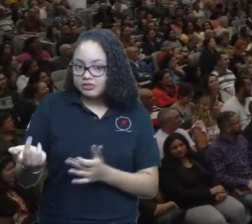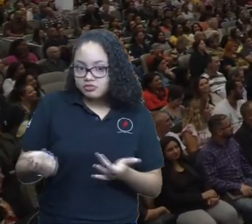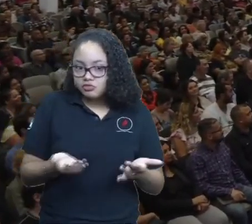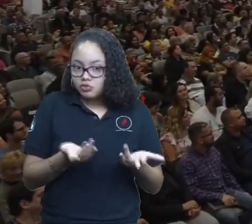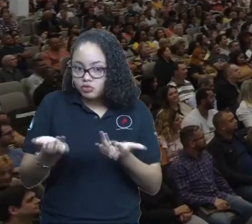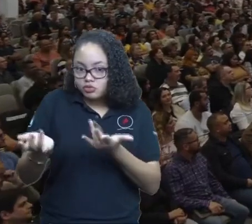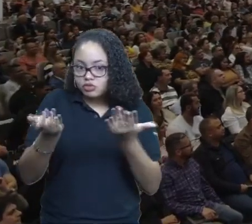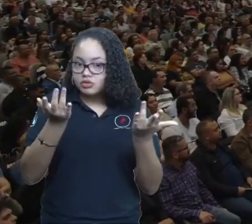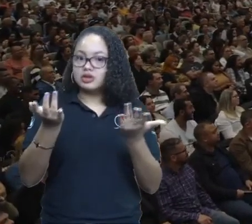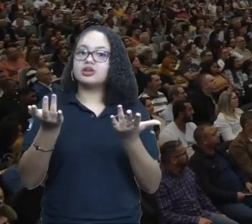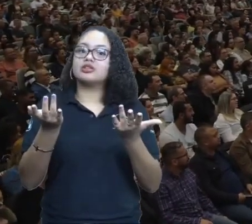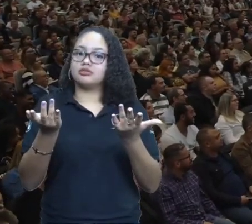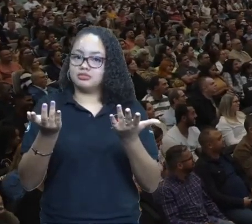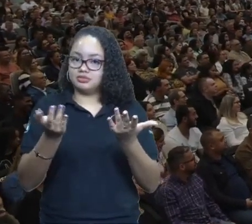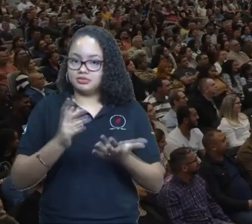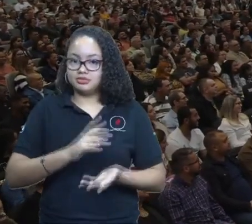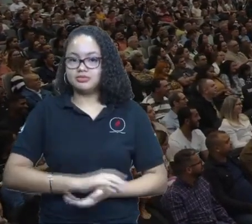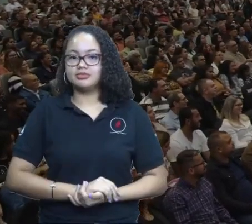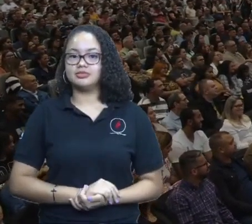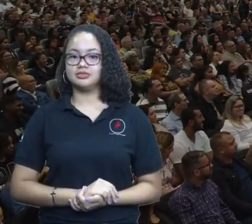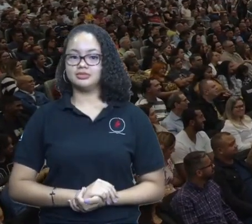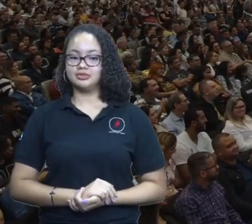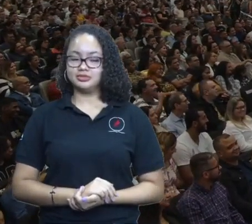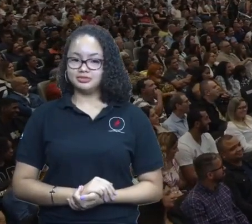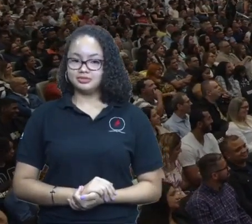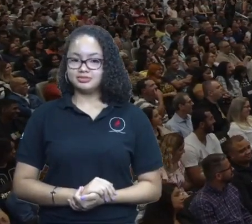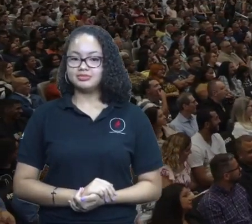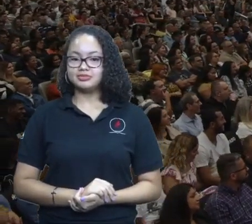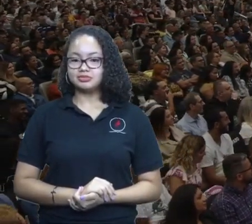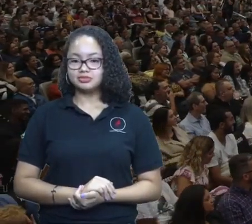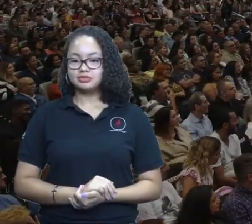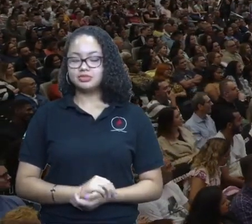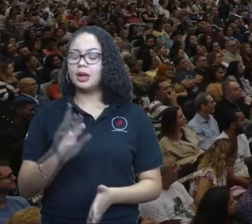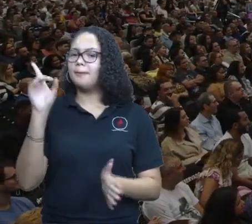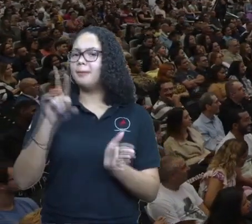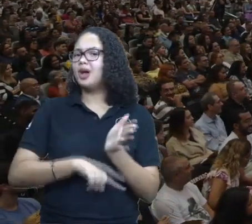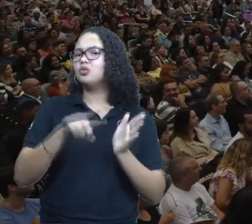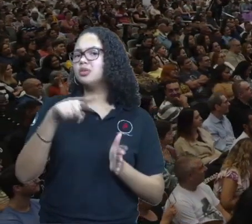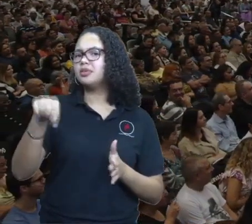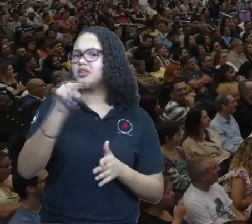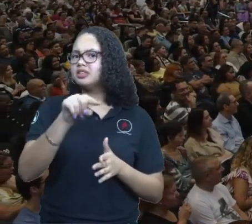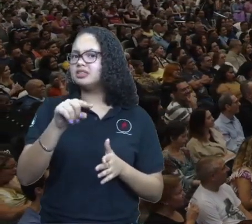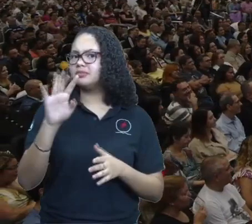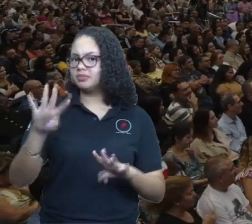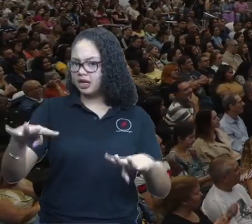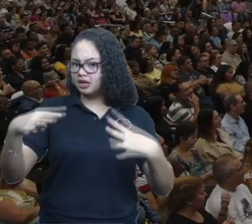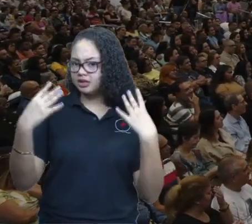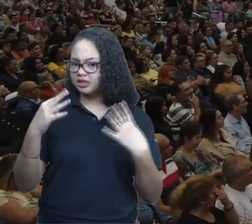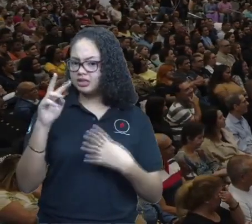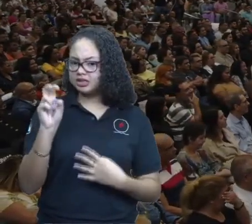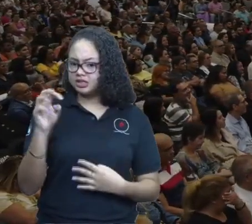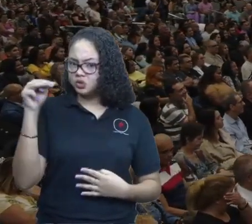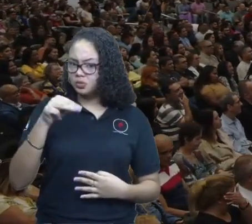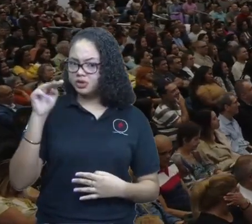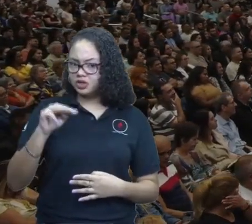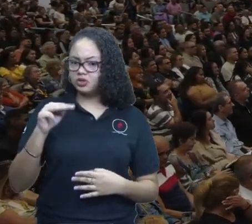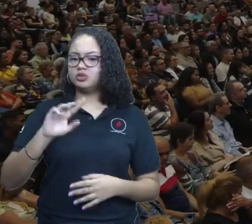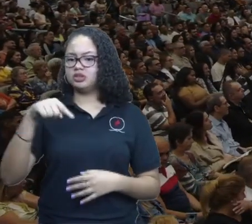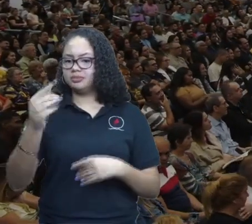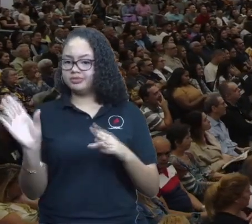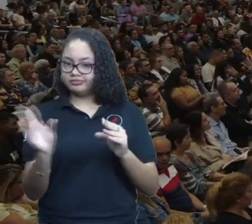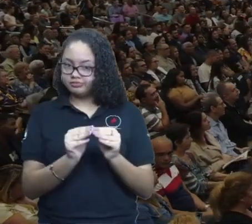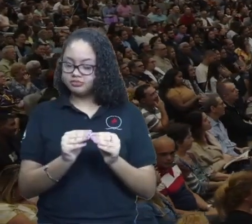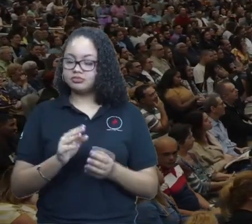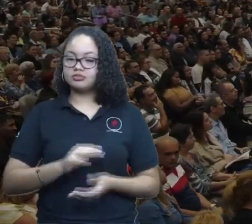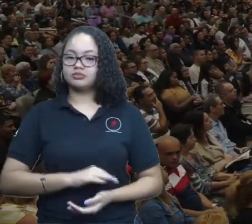irmão Ah entendi agora eu te pergunto presta atenção 5 minutos eu encerro menos que isso